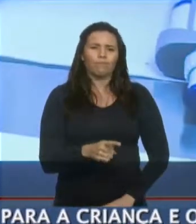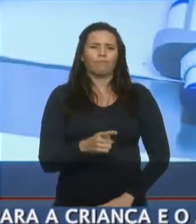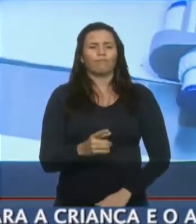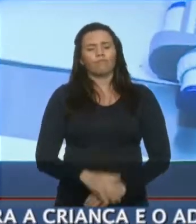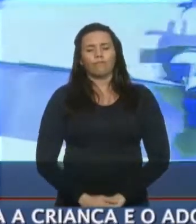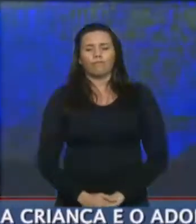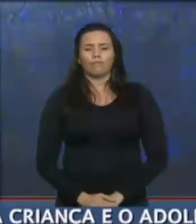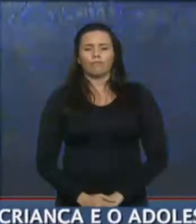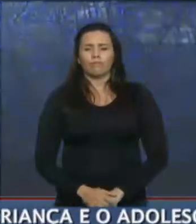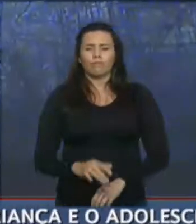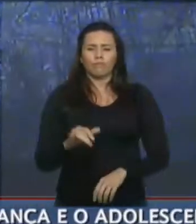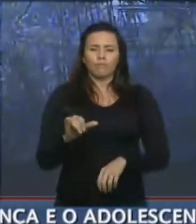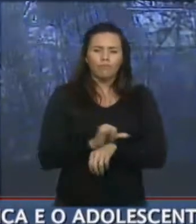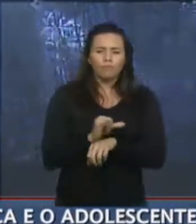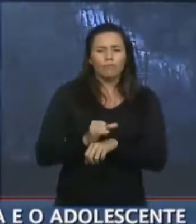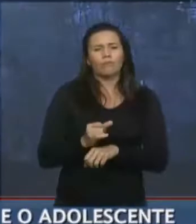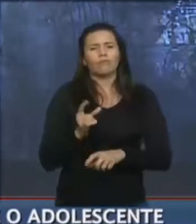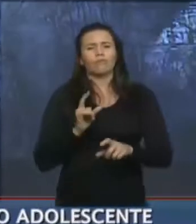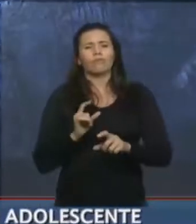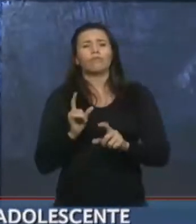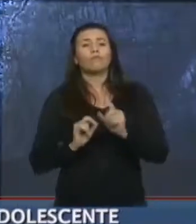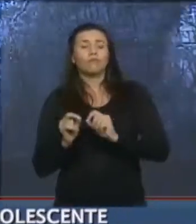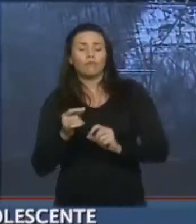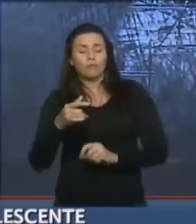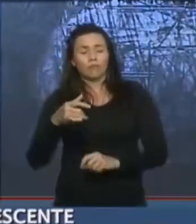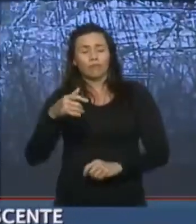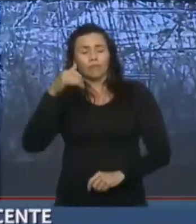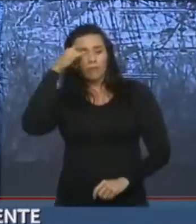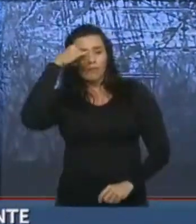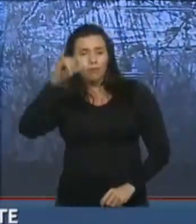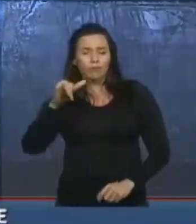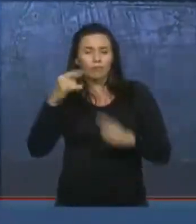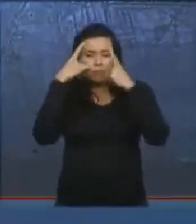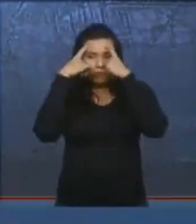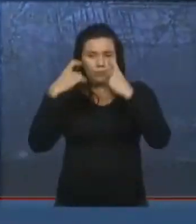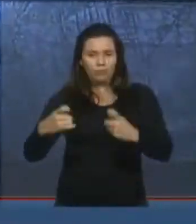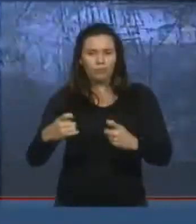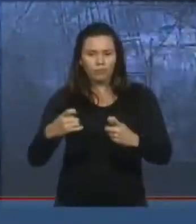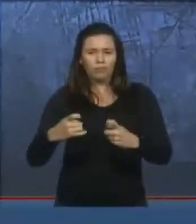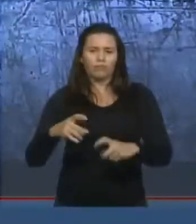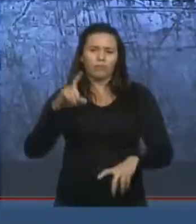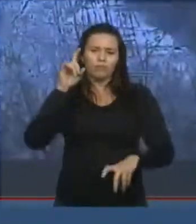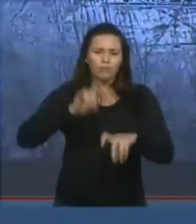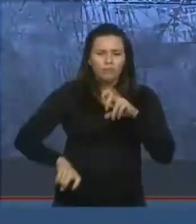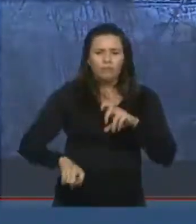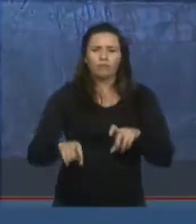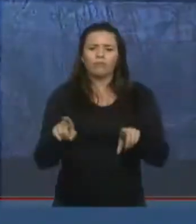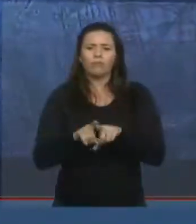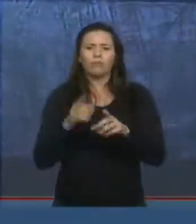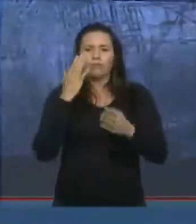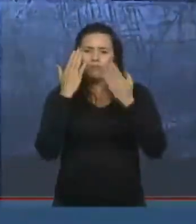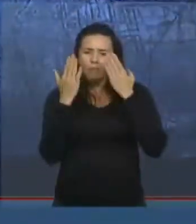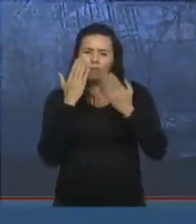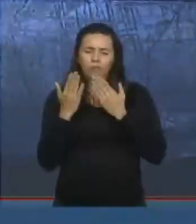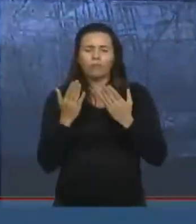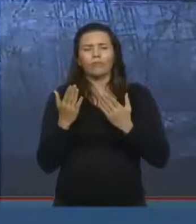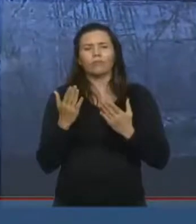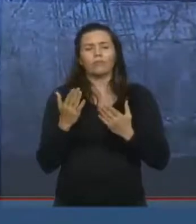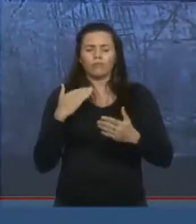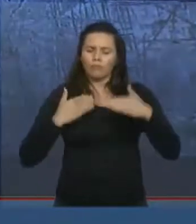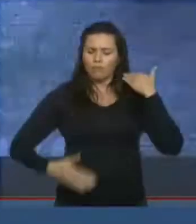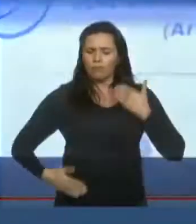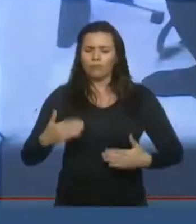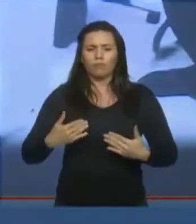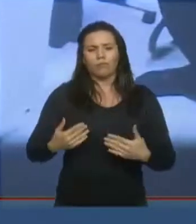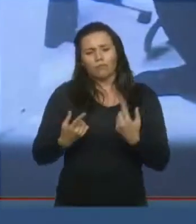elucidar casos de violência física, violência sexual, violência psicológica, negligência e outros.